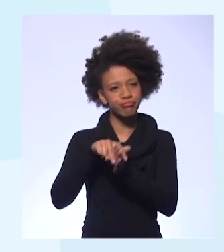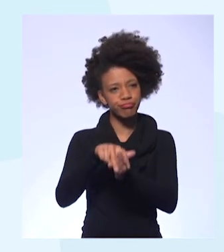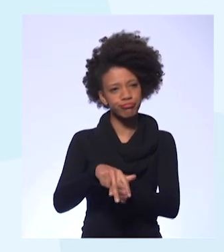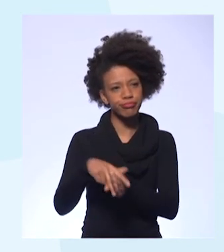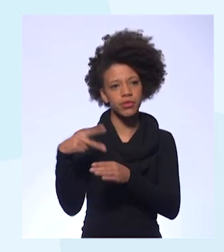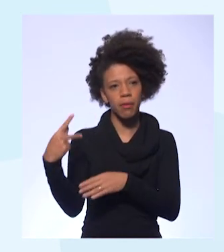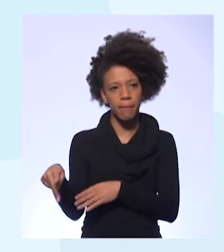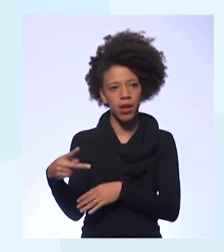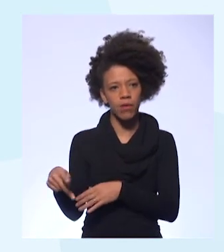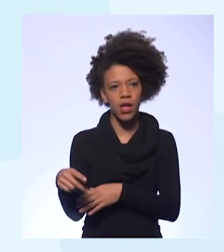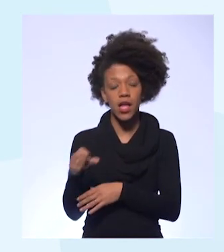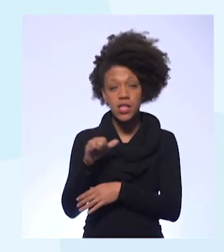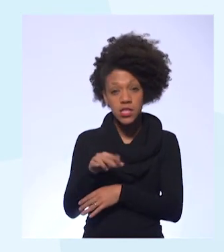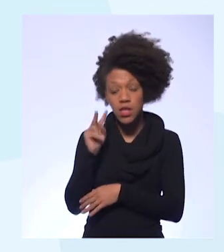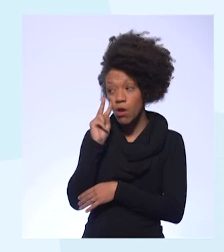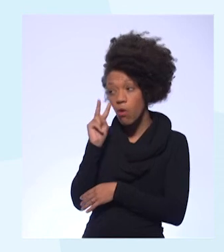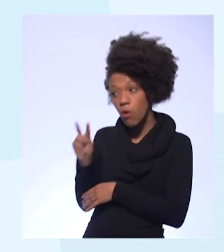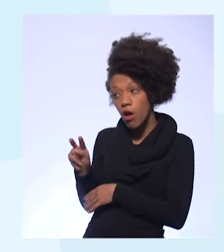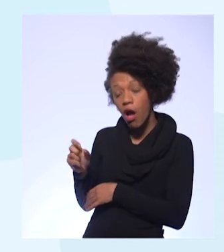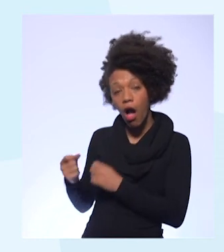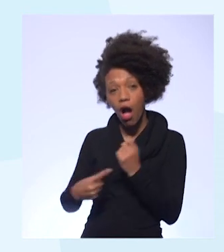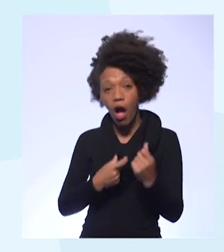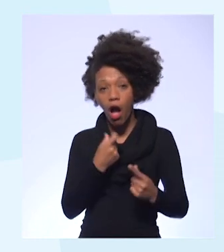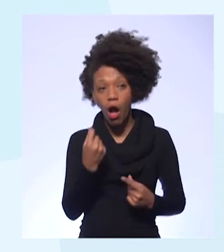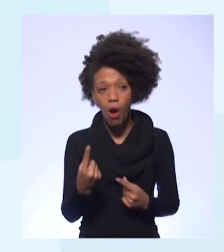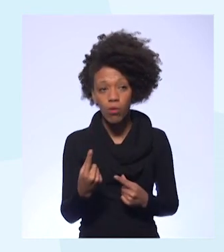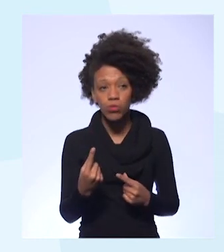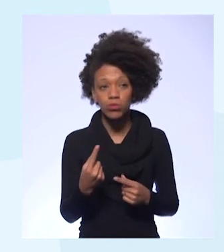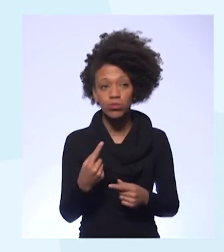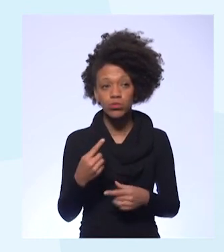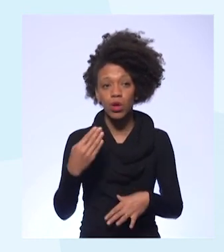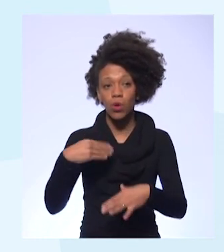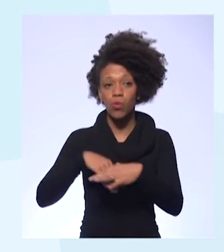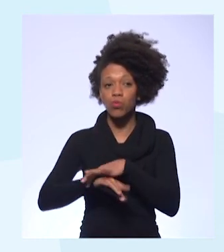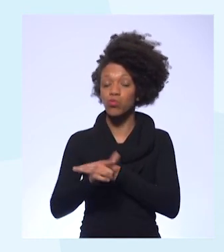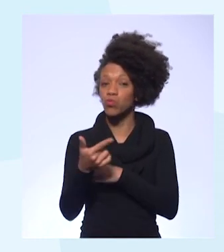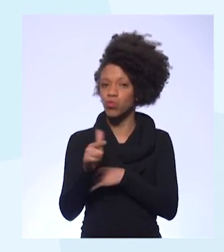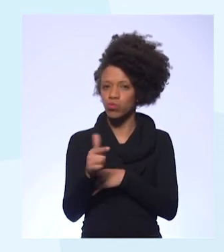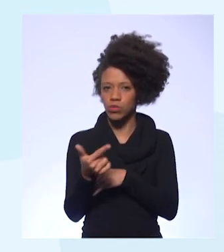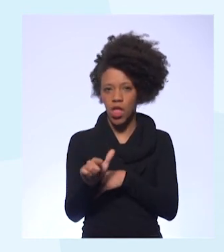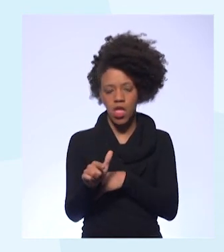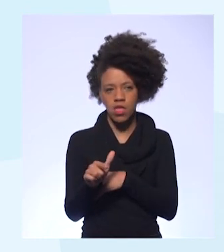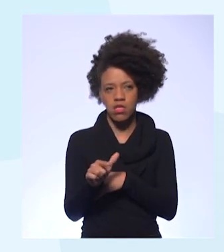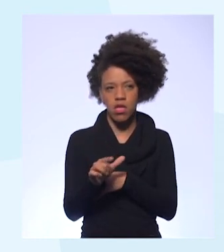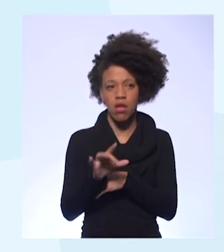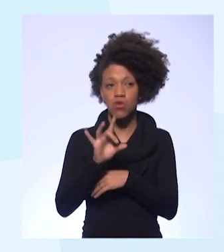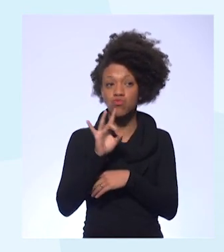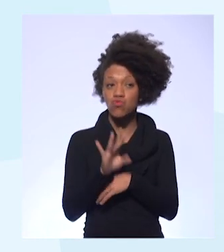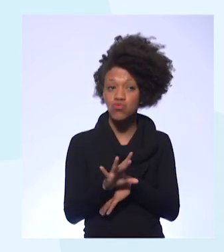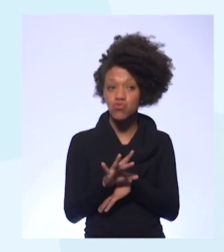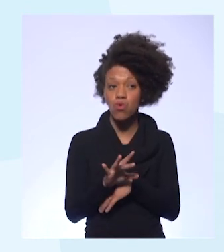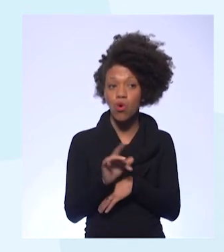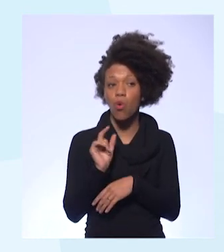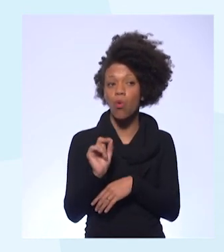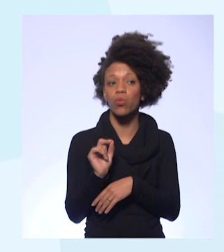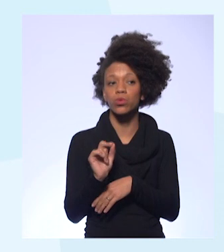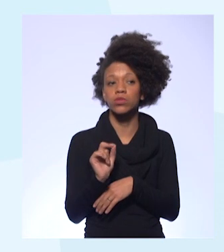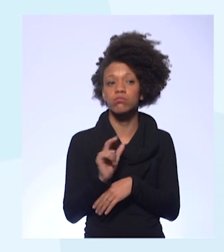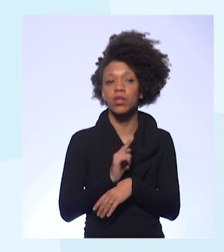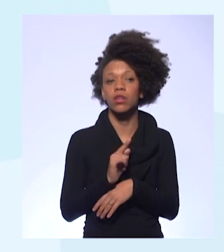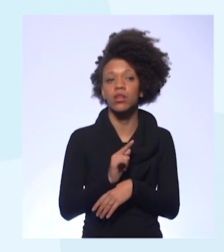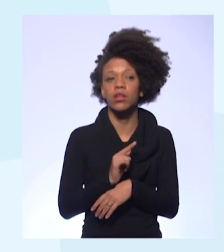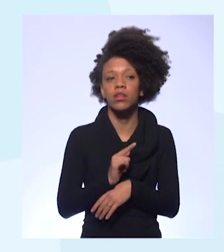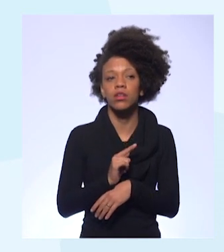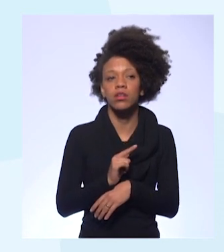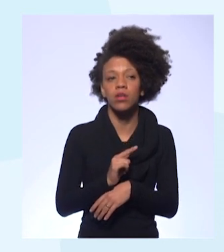Então se vocês observarem alguns deles estão descalços apenas os que tem aqueles